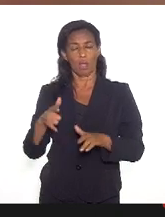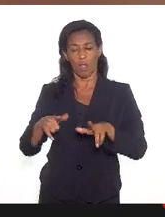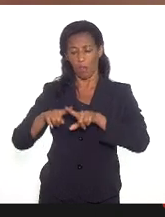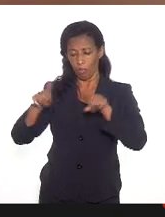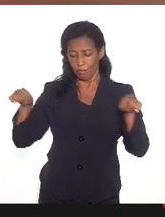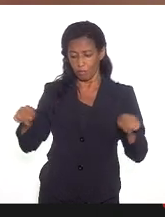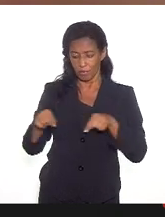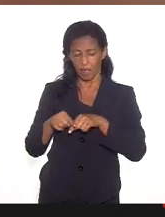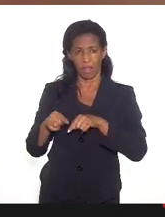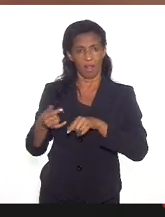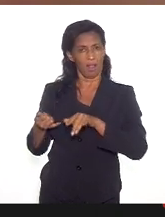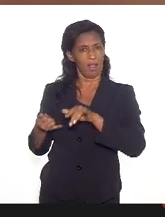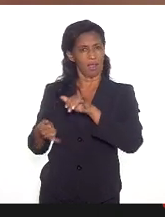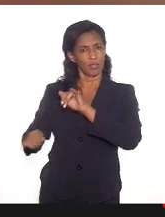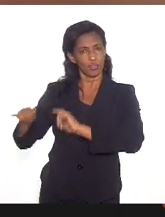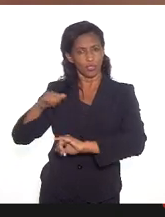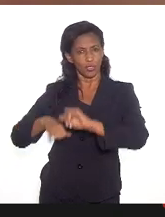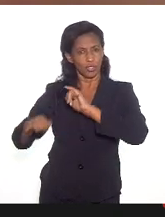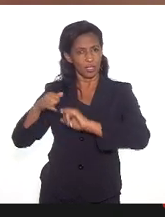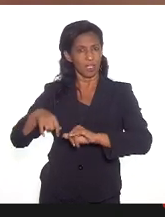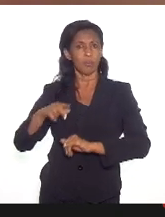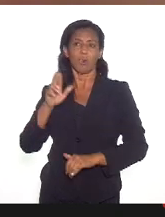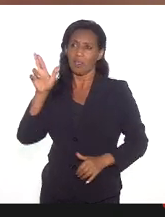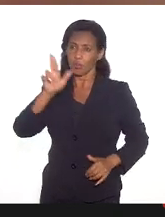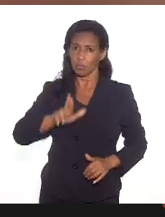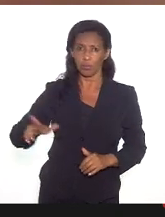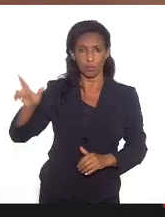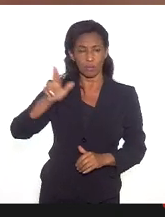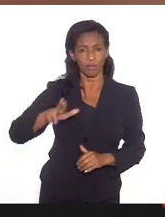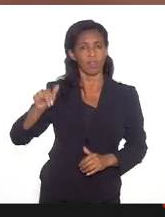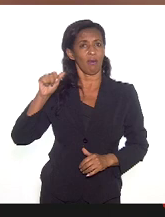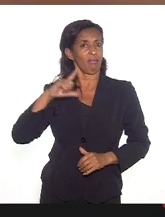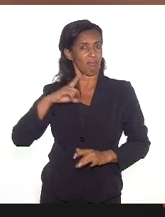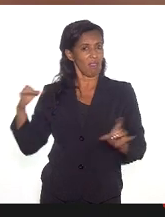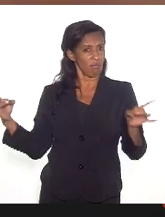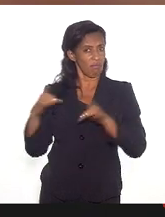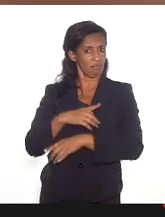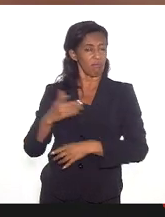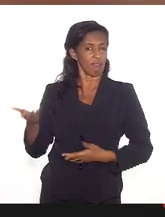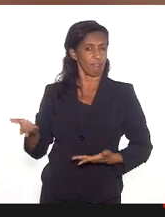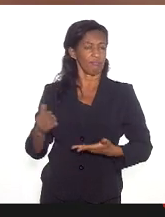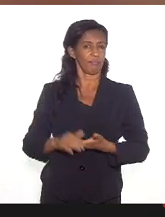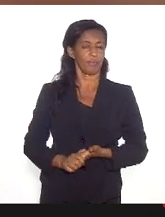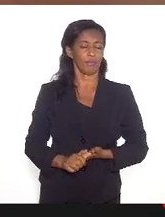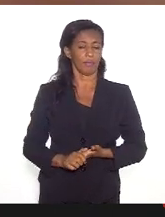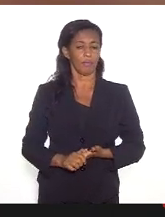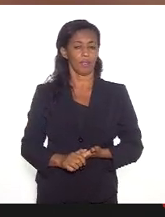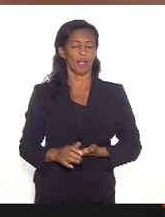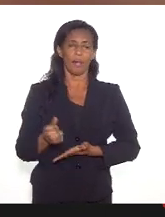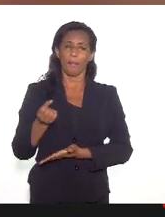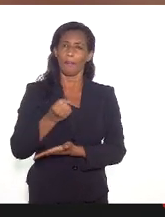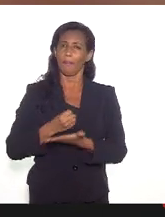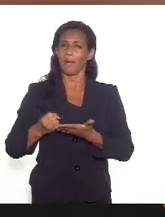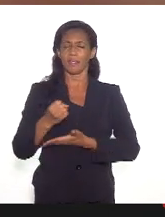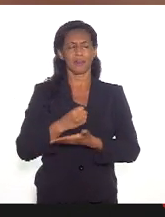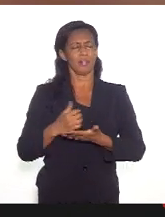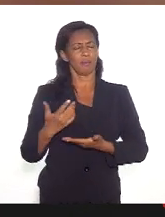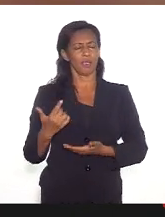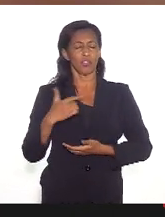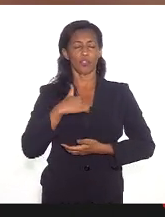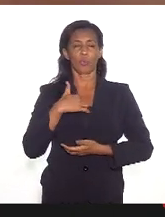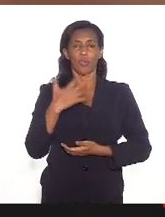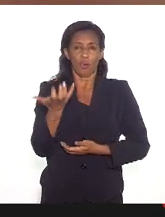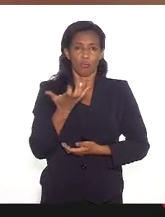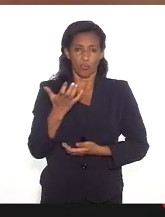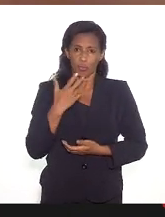classe mundial que as nossas universidades dispõem. Basicamente, era isso que eu tinha